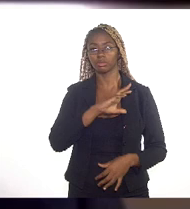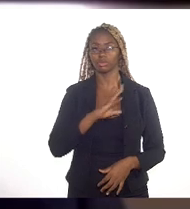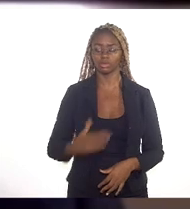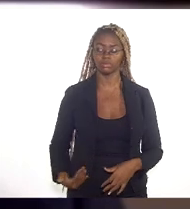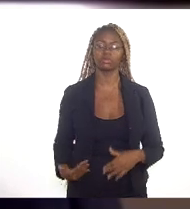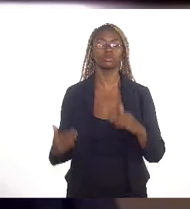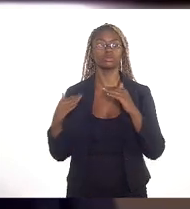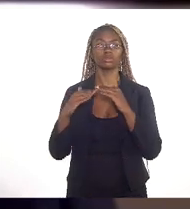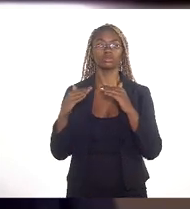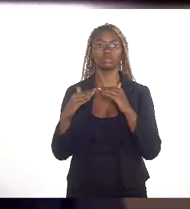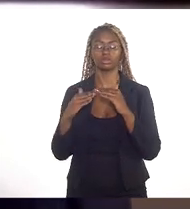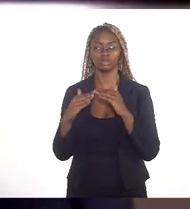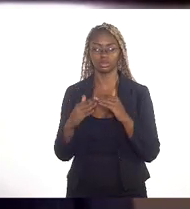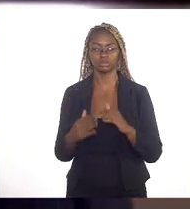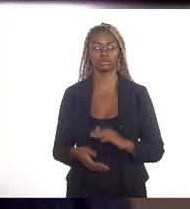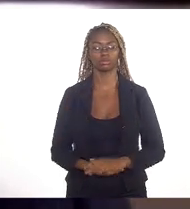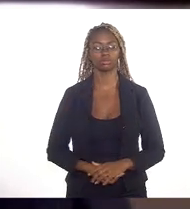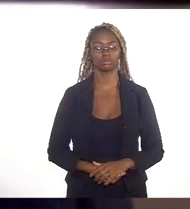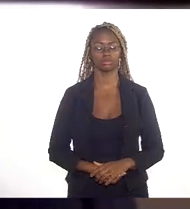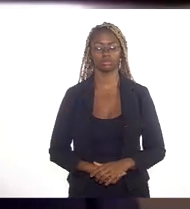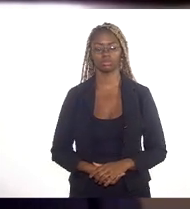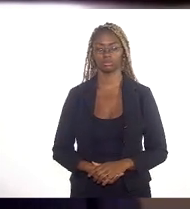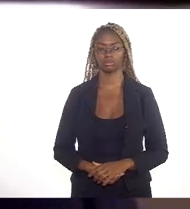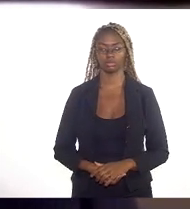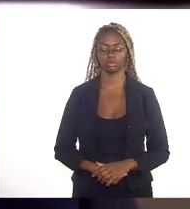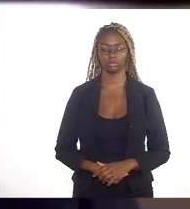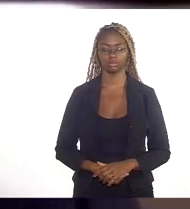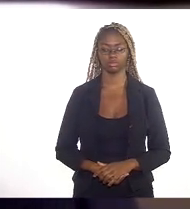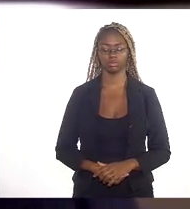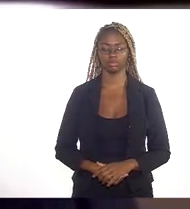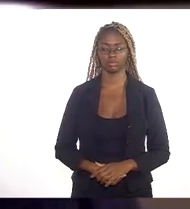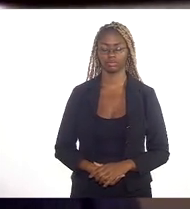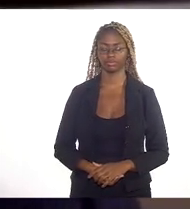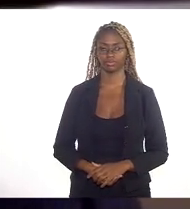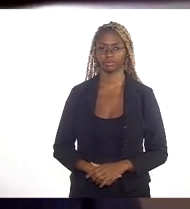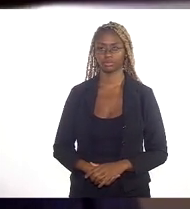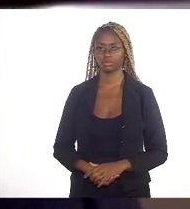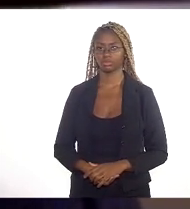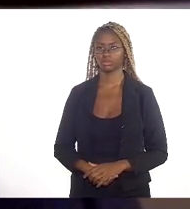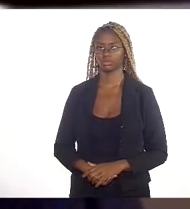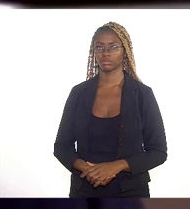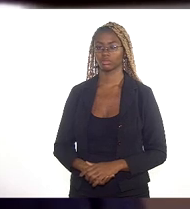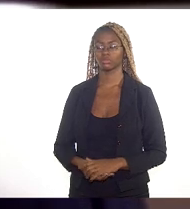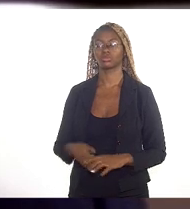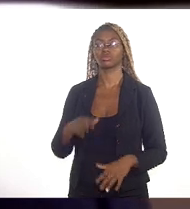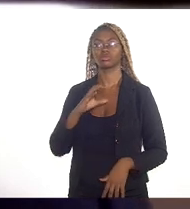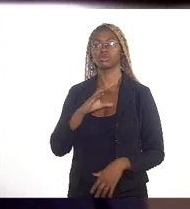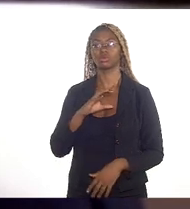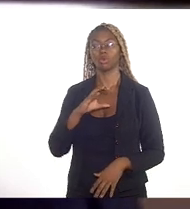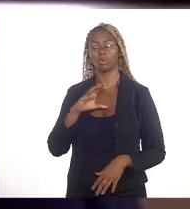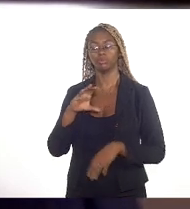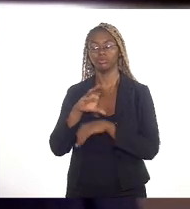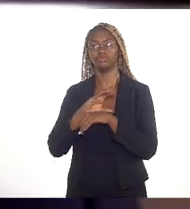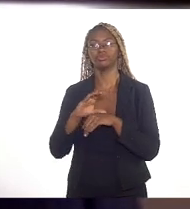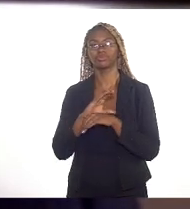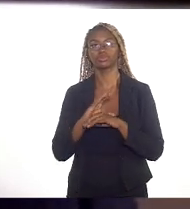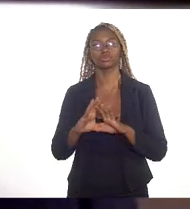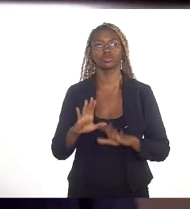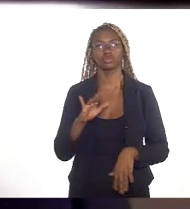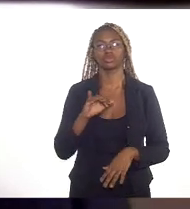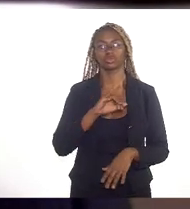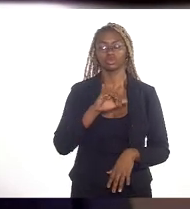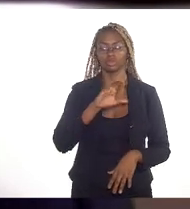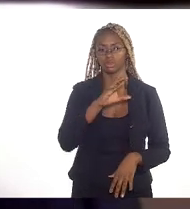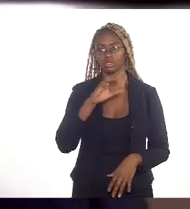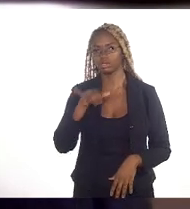Márcio Pacheco, Rosane Félix e Marta Rocha. Pendente de pareceres das comissões de Constituição e Justiça, de ação da criança, do adolescente e do idoso,